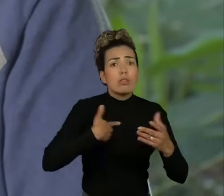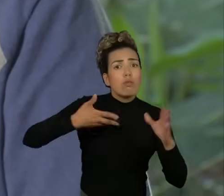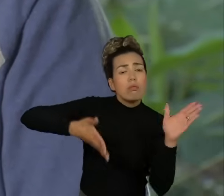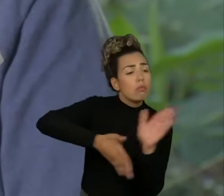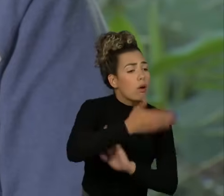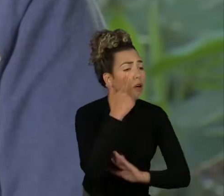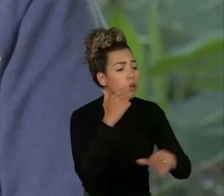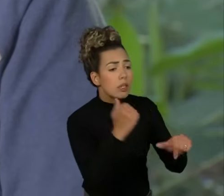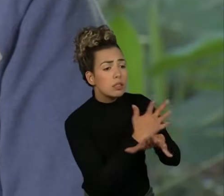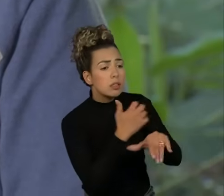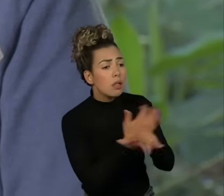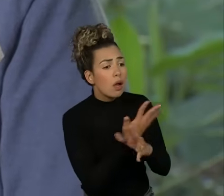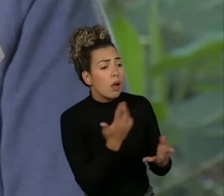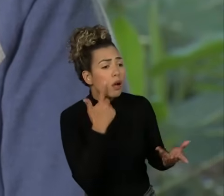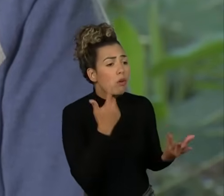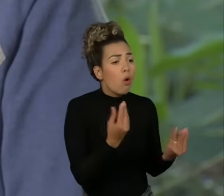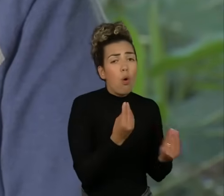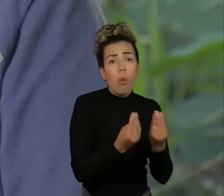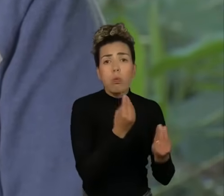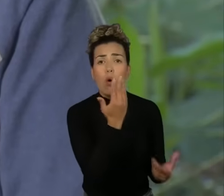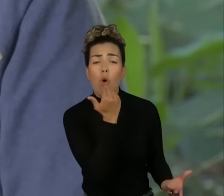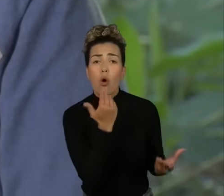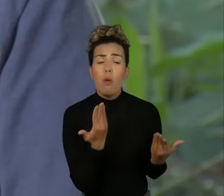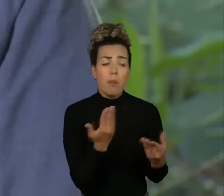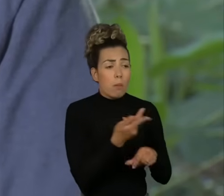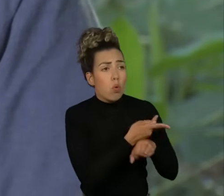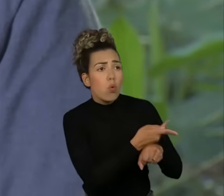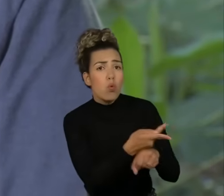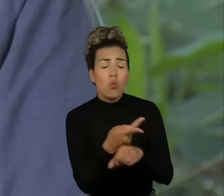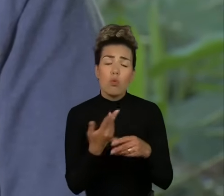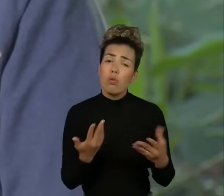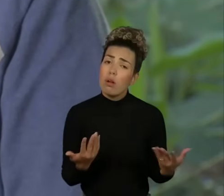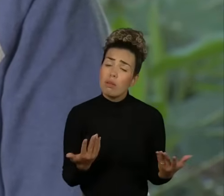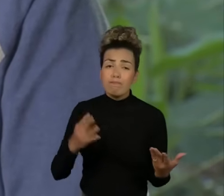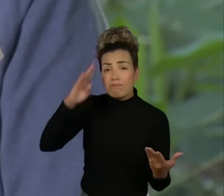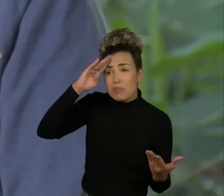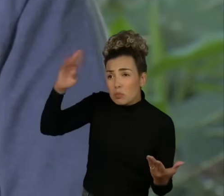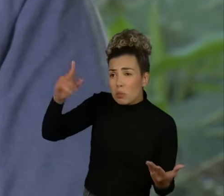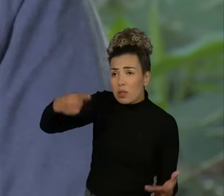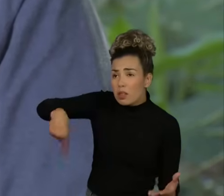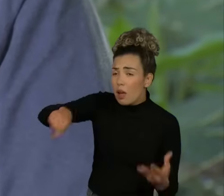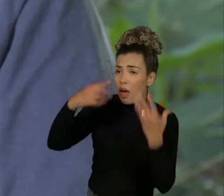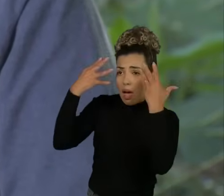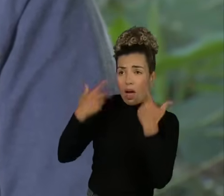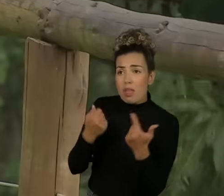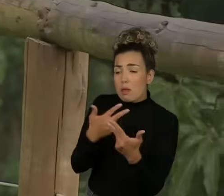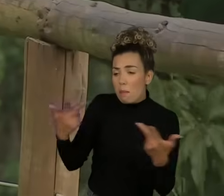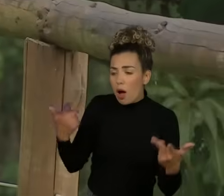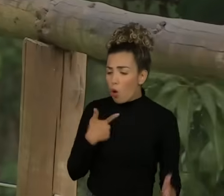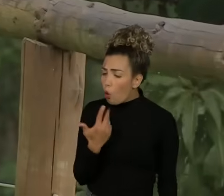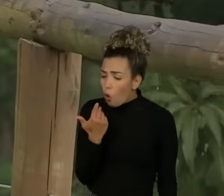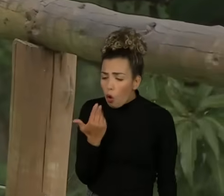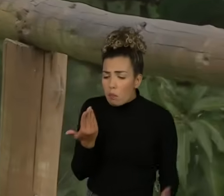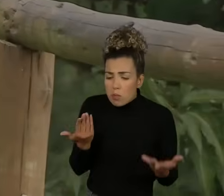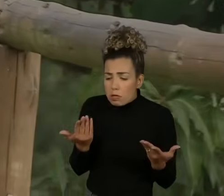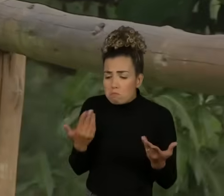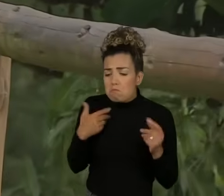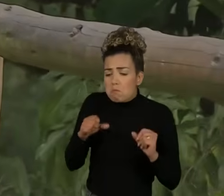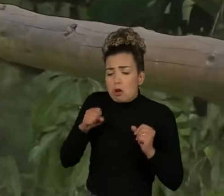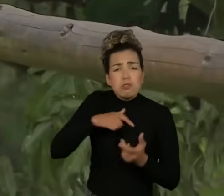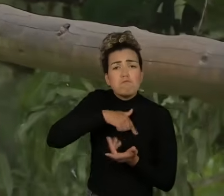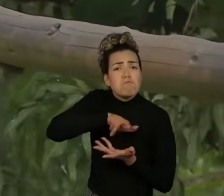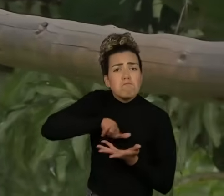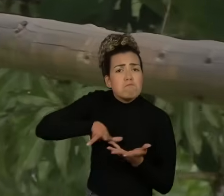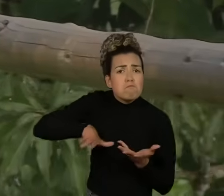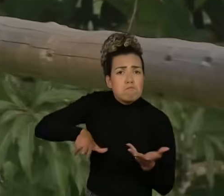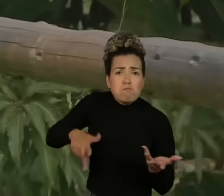sua dieta. São principalmente animais que não têm uma dieta especializada e que vêm buscar